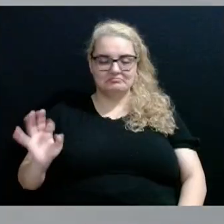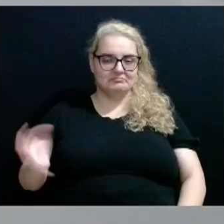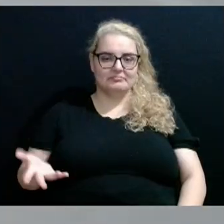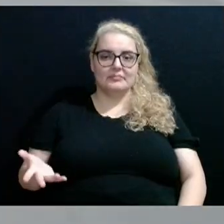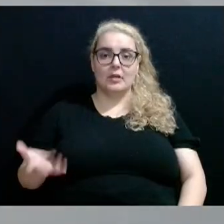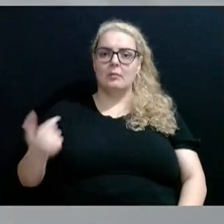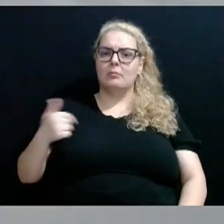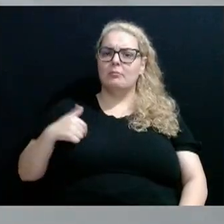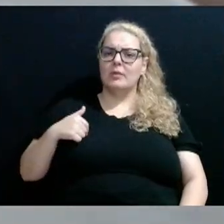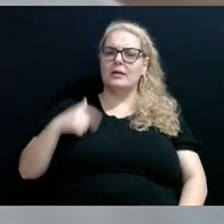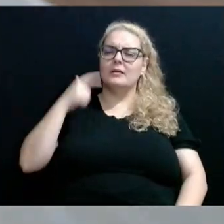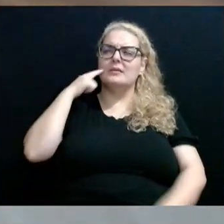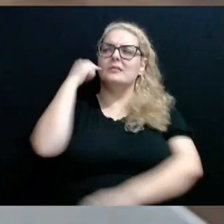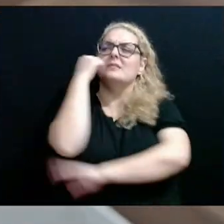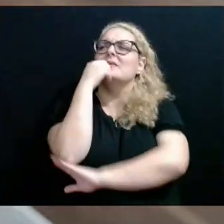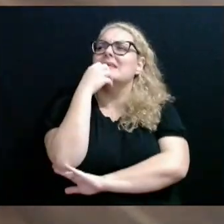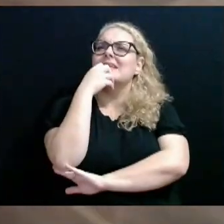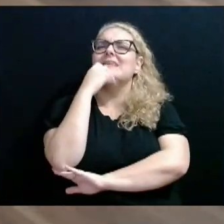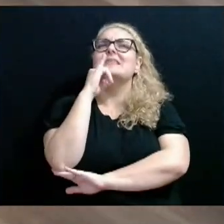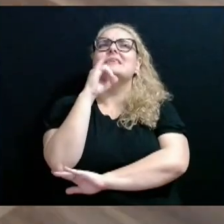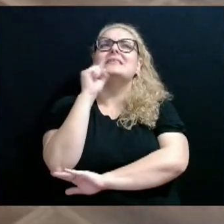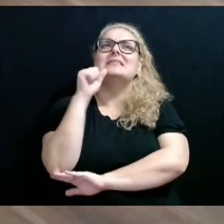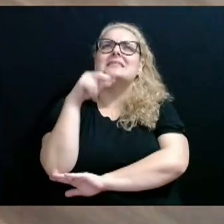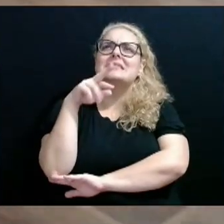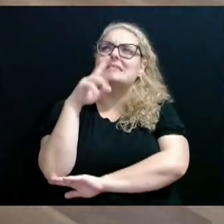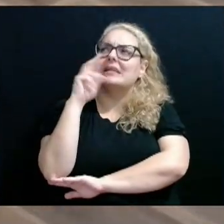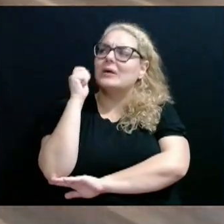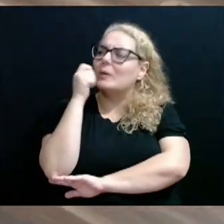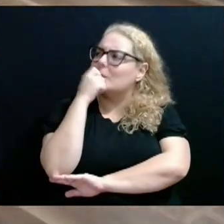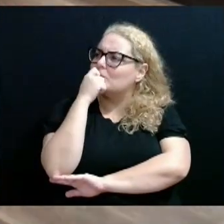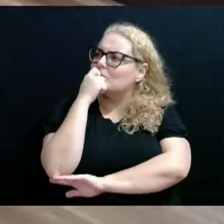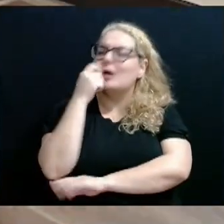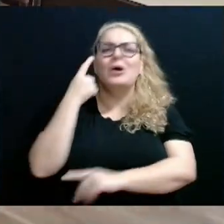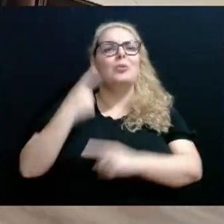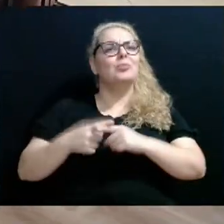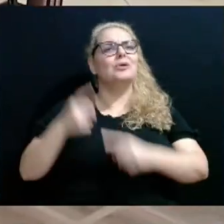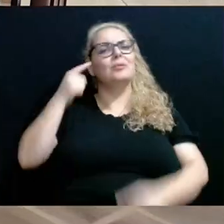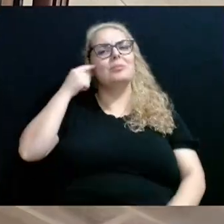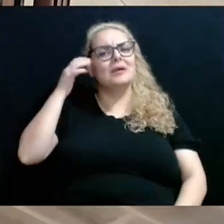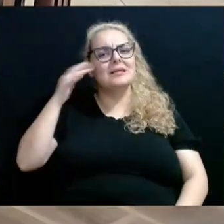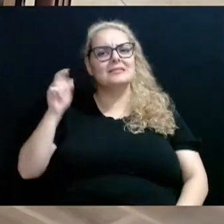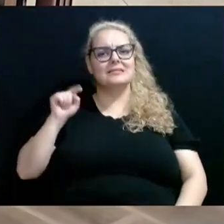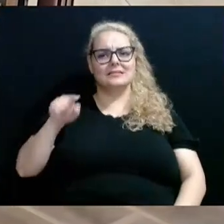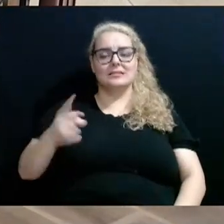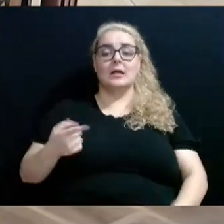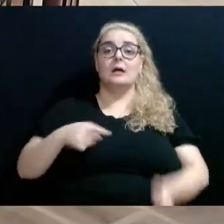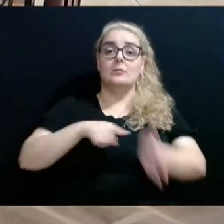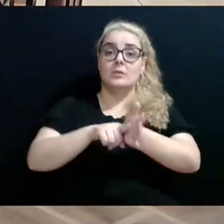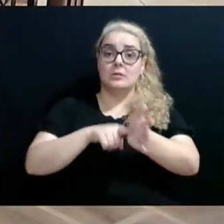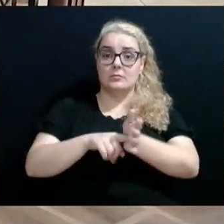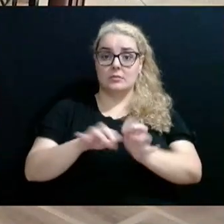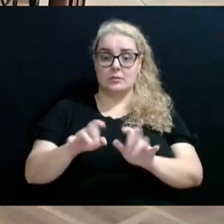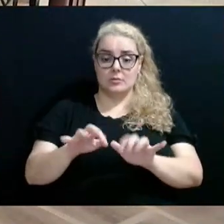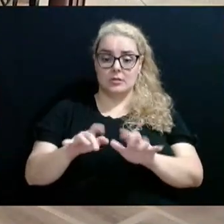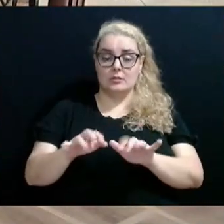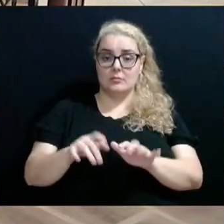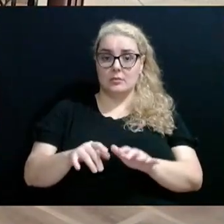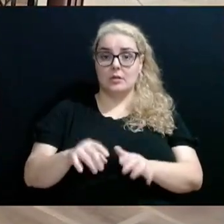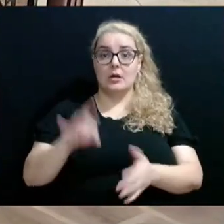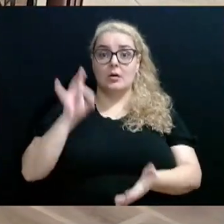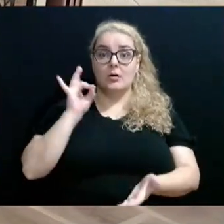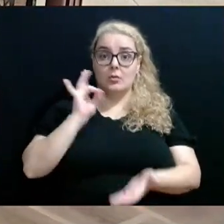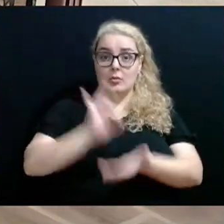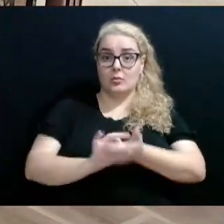com esse nome na cabeça. E eu falei, gente, por que eu tenho pensado tanto nesse nome? Deixa eu pesquisar. Aí eu fui lá pesquisar a origem do